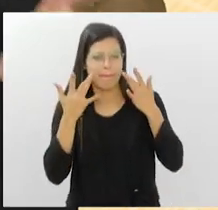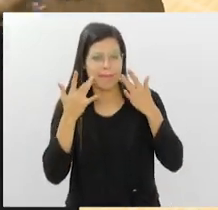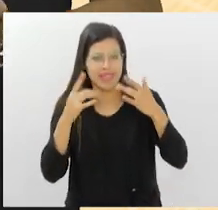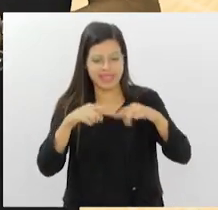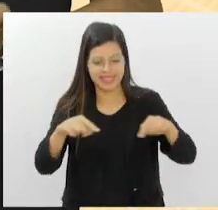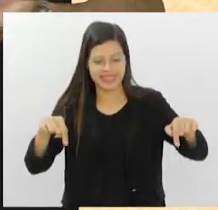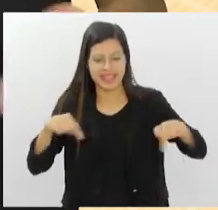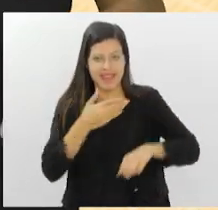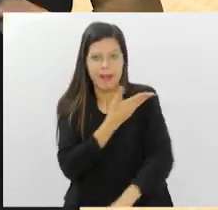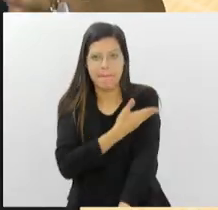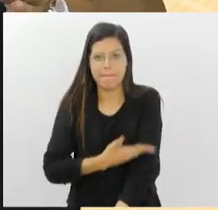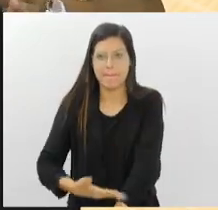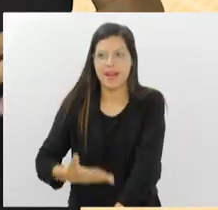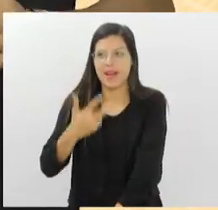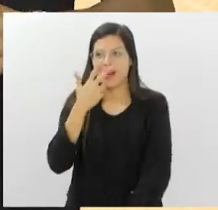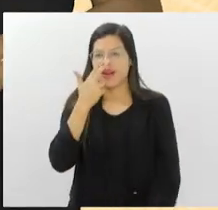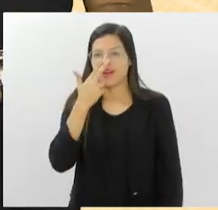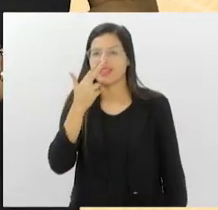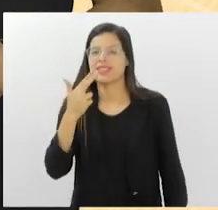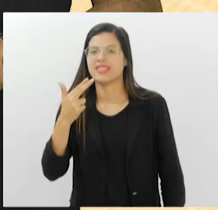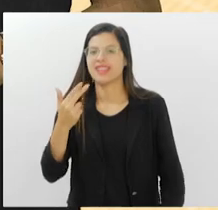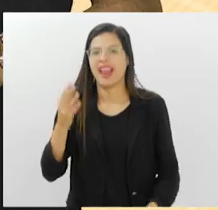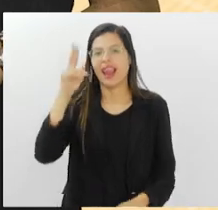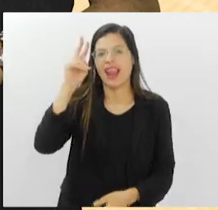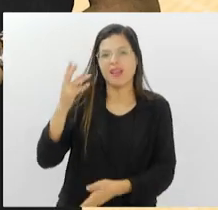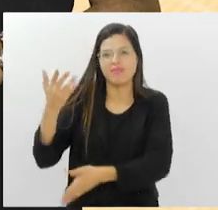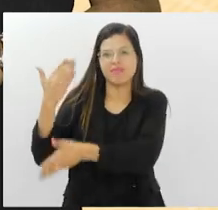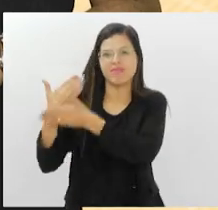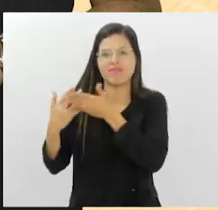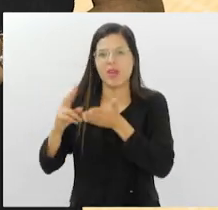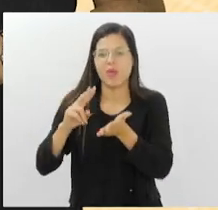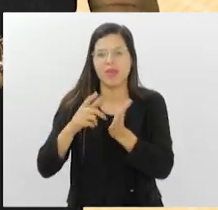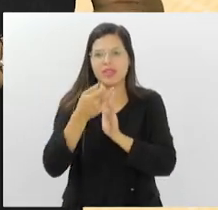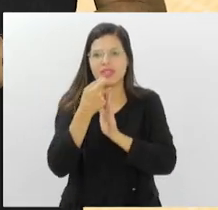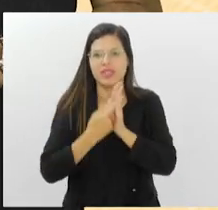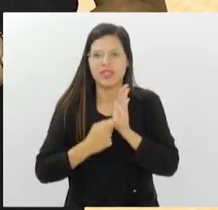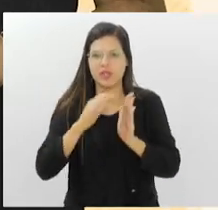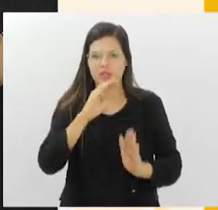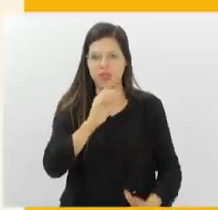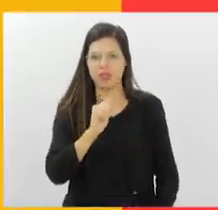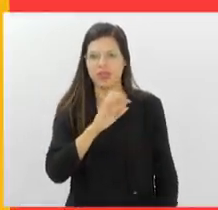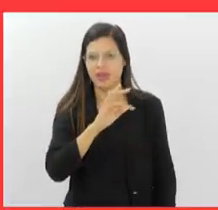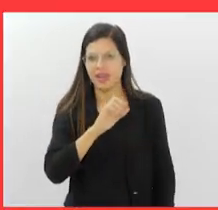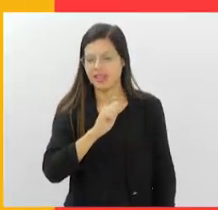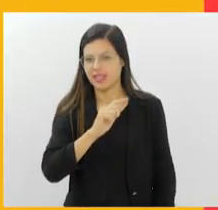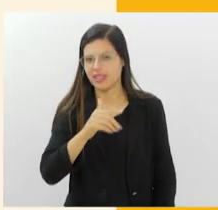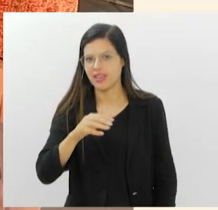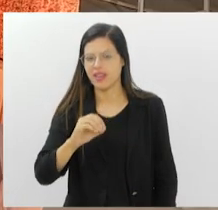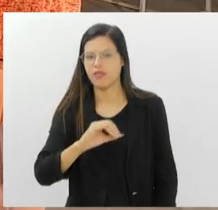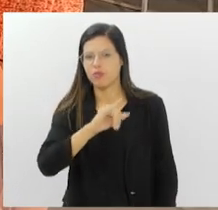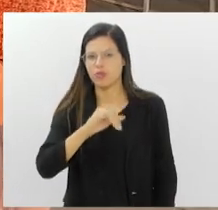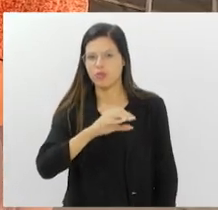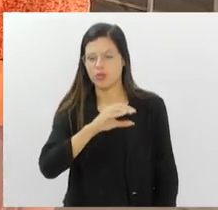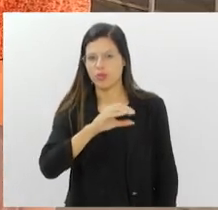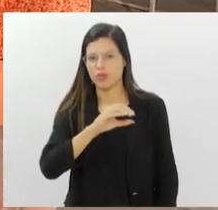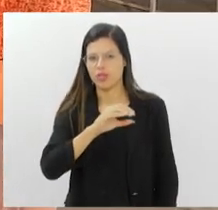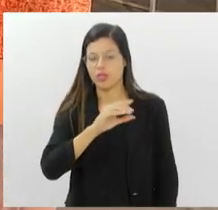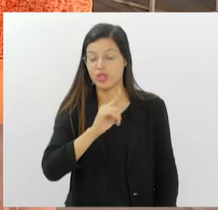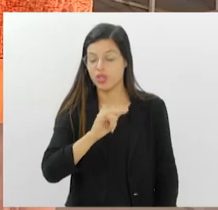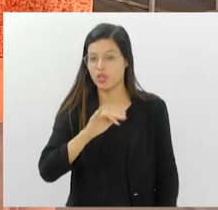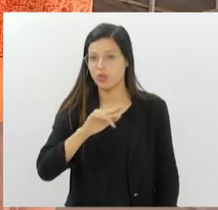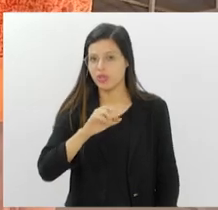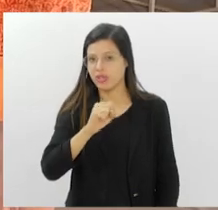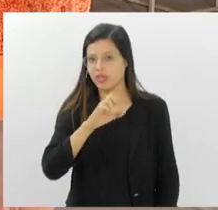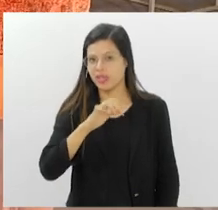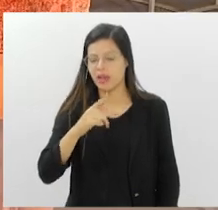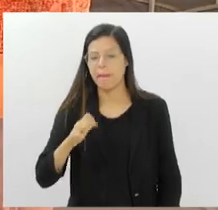viagem à infância estrelada e traduzida por Daniel, do texto do catalão Josepe Maria Miró. Na peça, Daniel vive